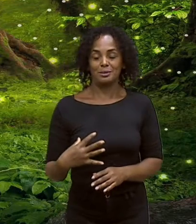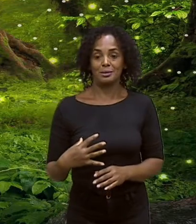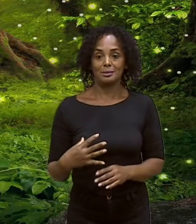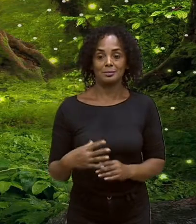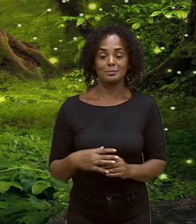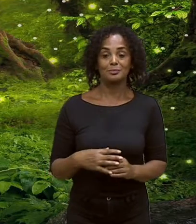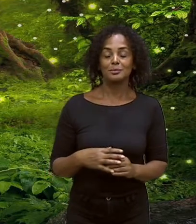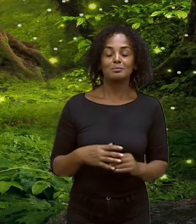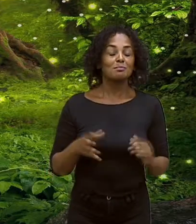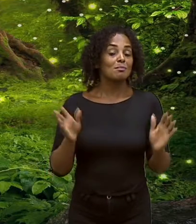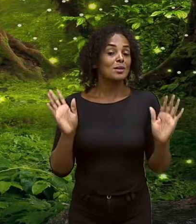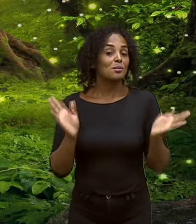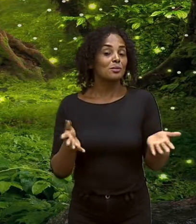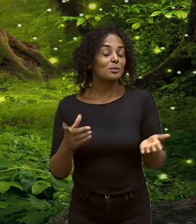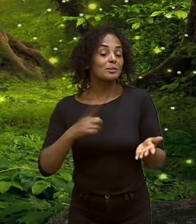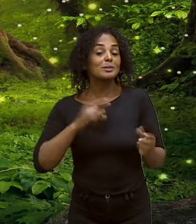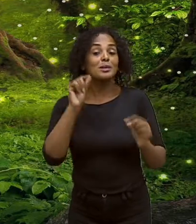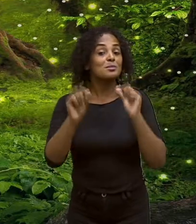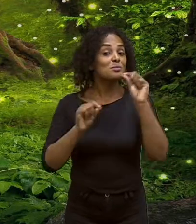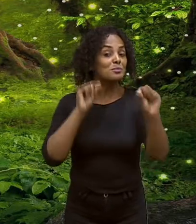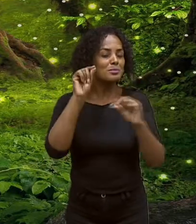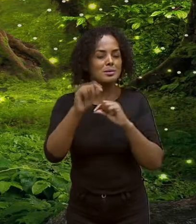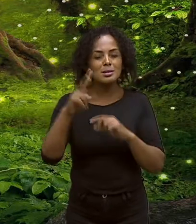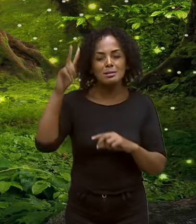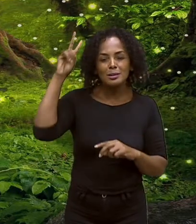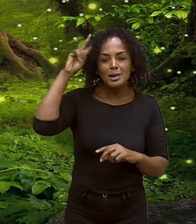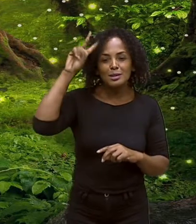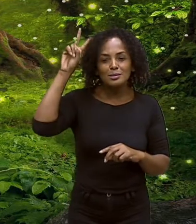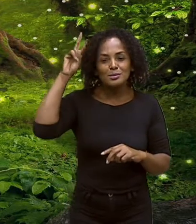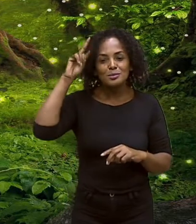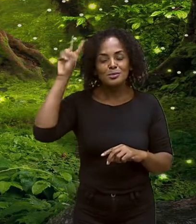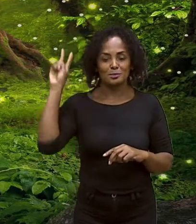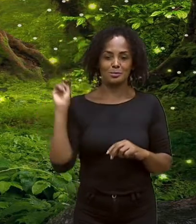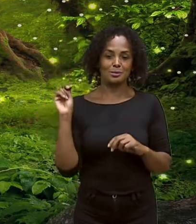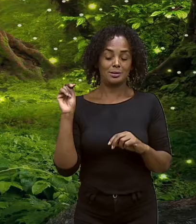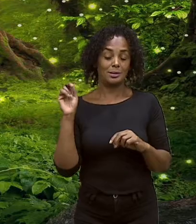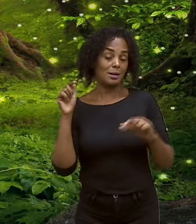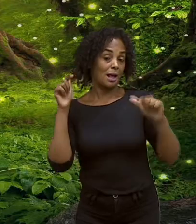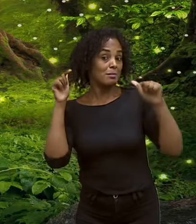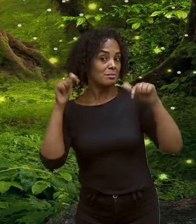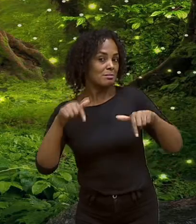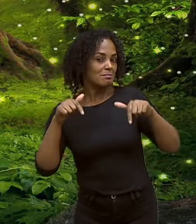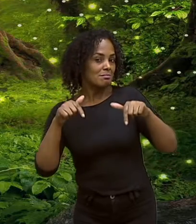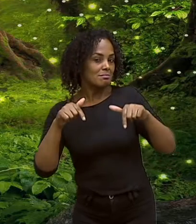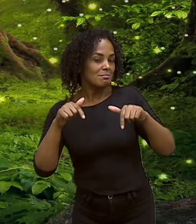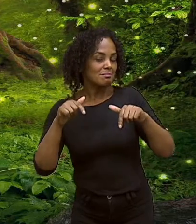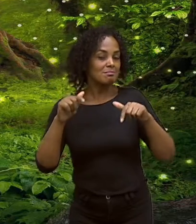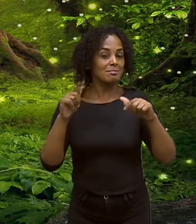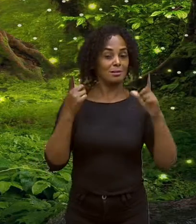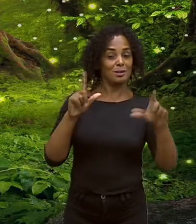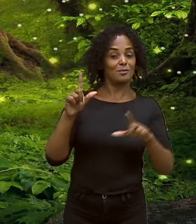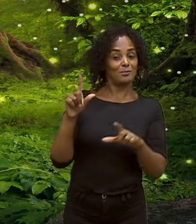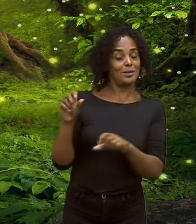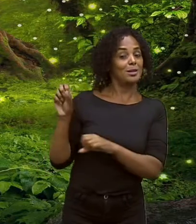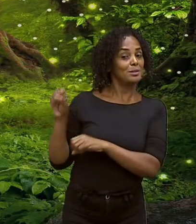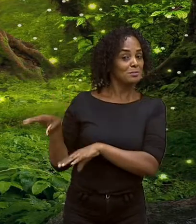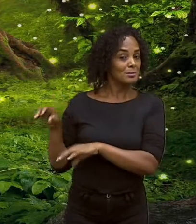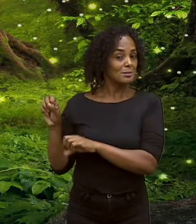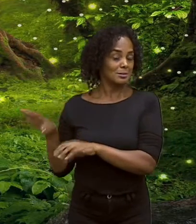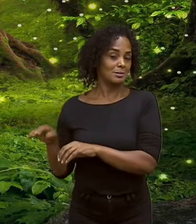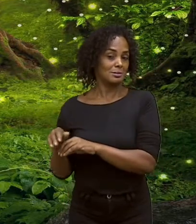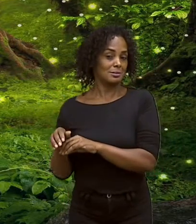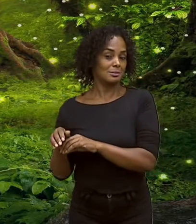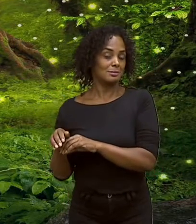aí? Hoje nós temos uma linda história aqui na TV Educação. O nome da história